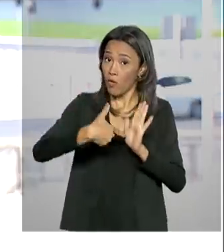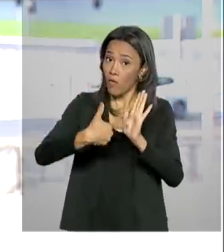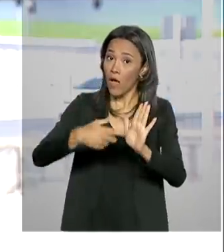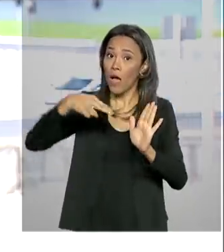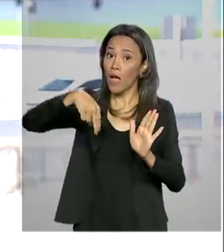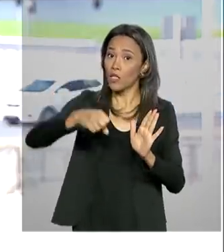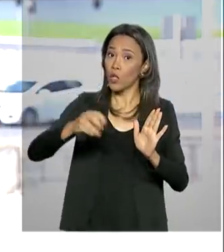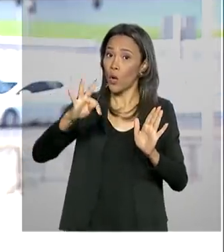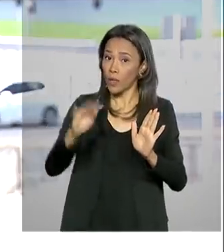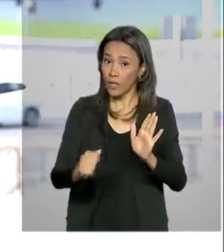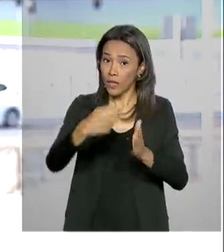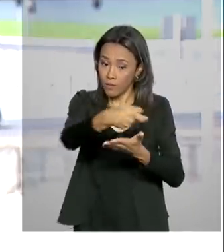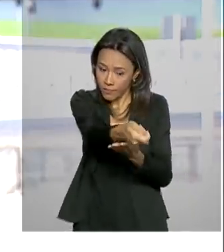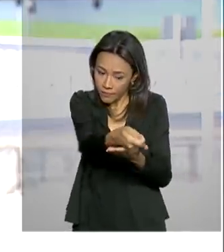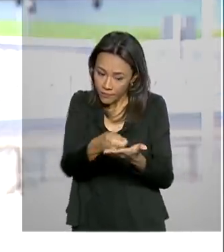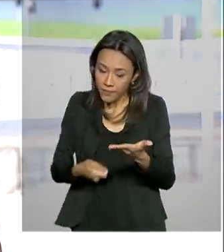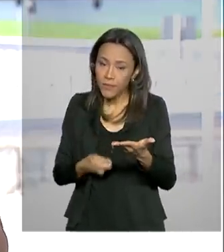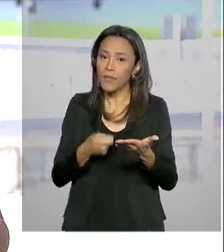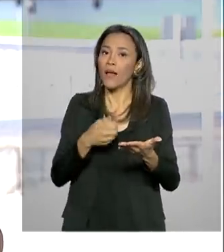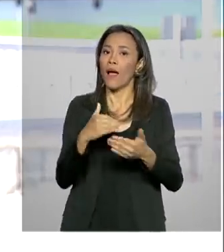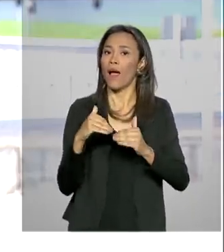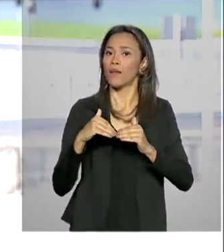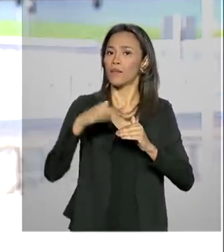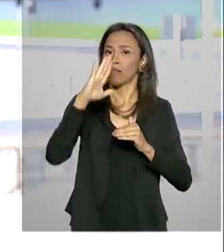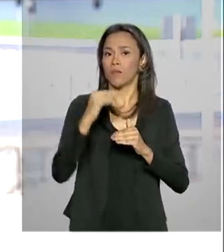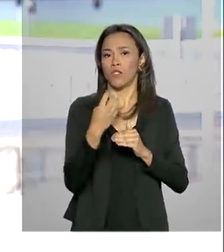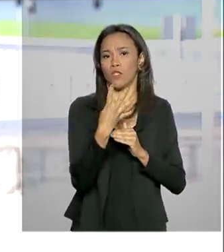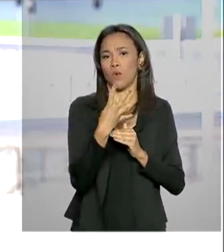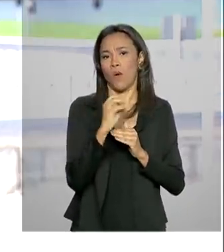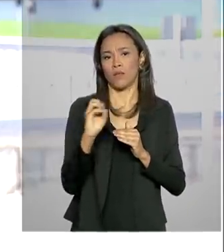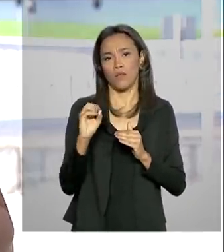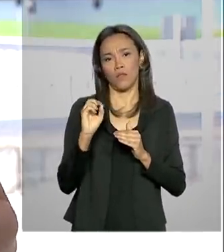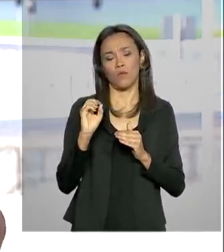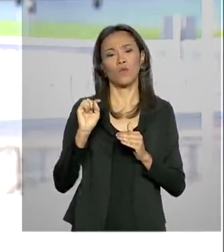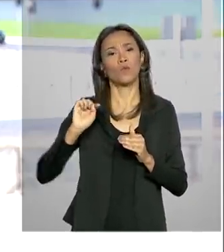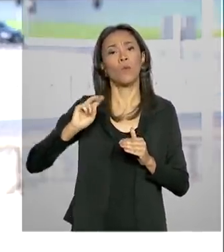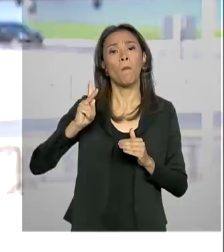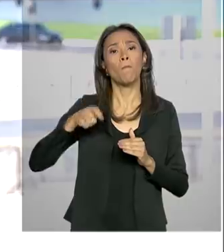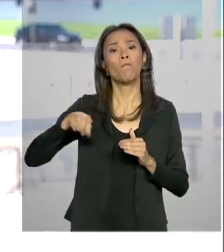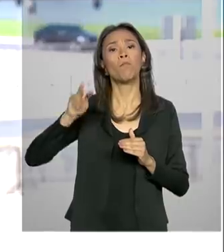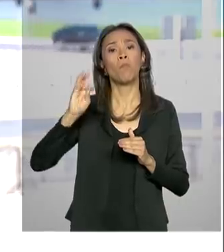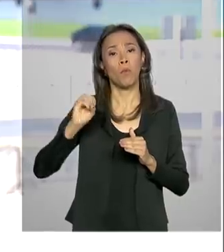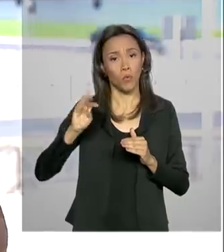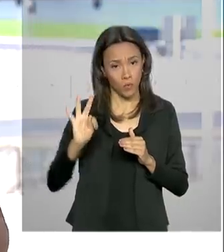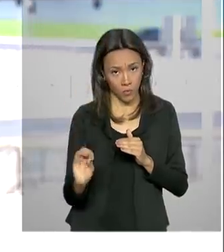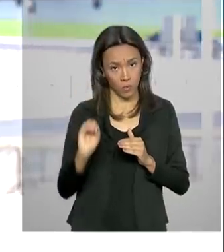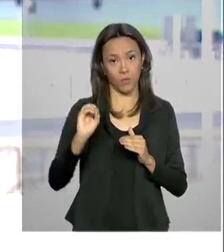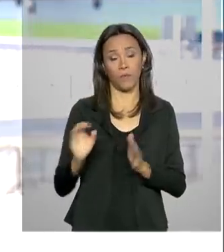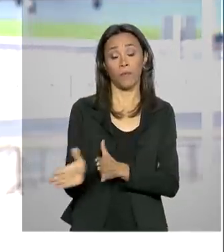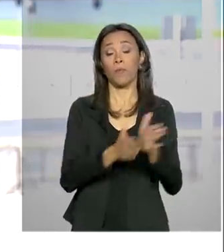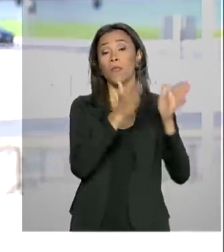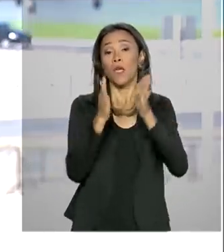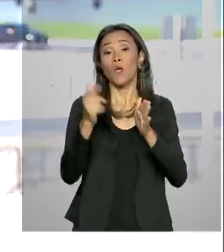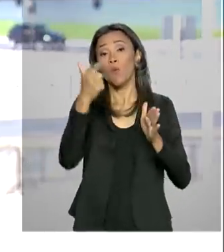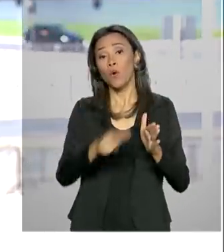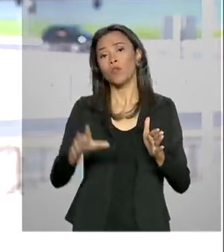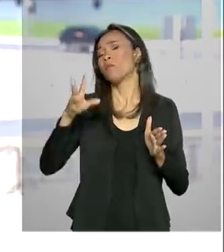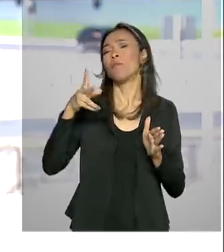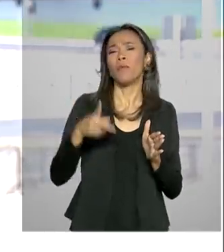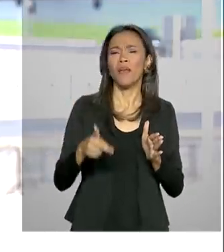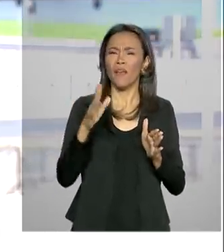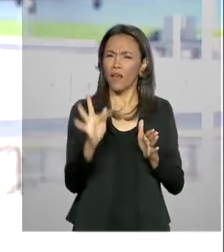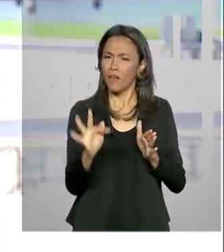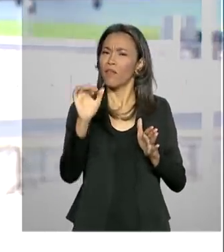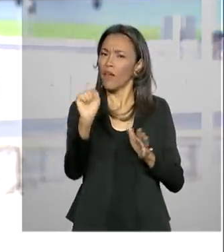400 pontos. Hoje, a exigência é não zerar a produção textual. E no caso do PFIES, que usa recursos de bancos